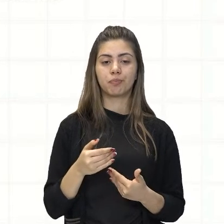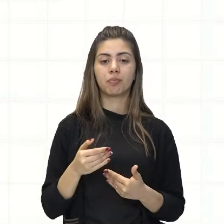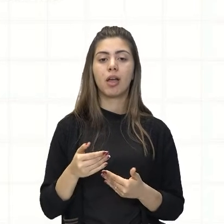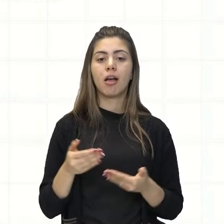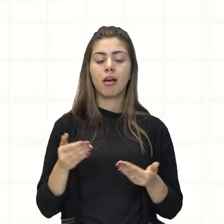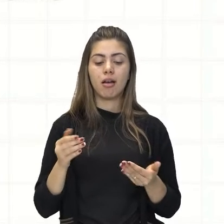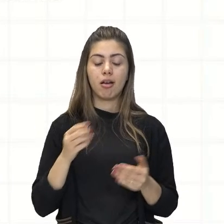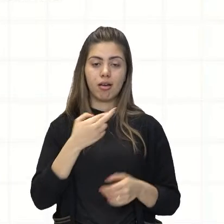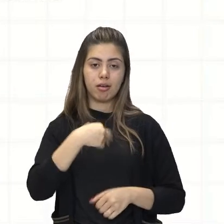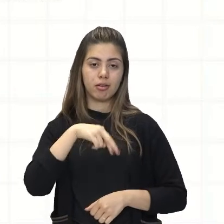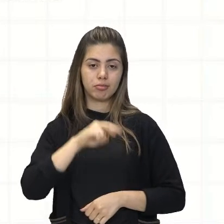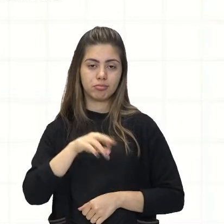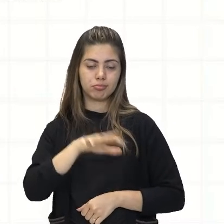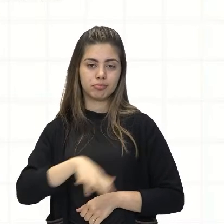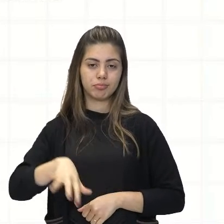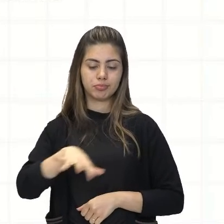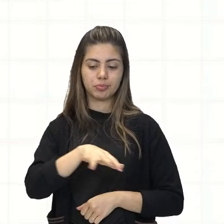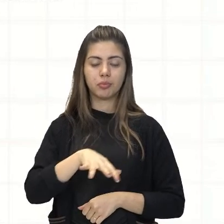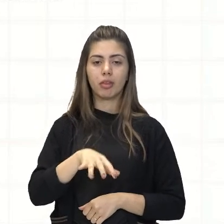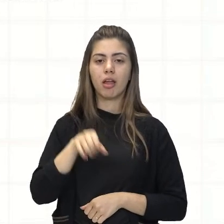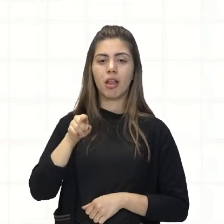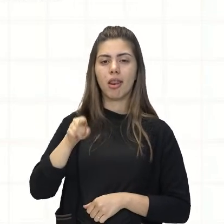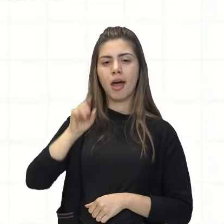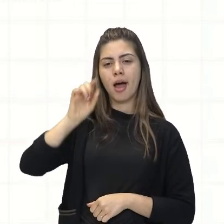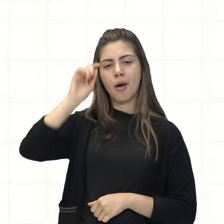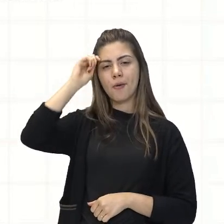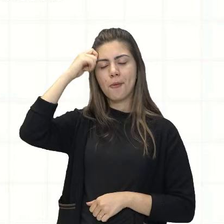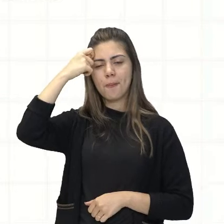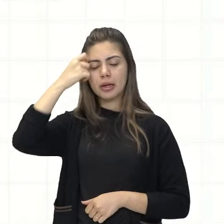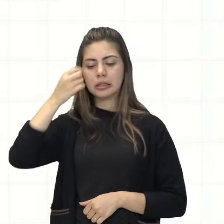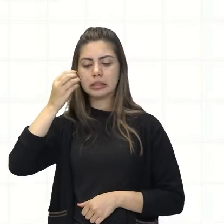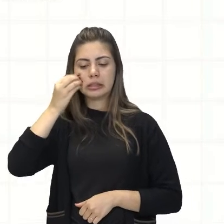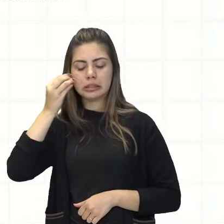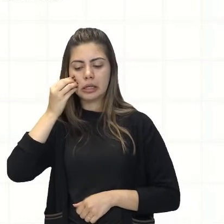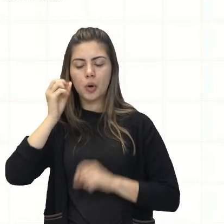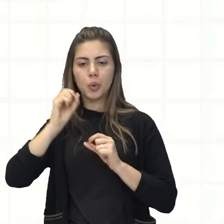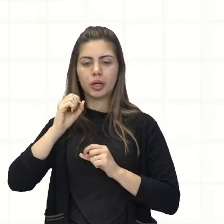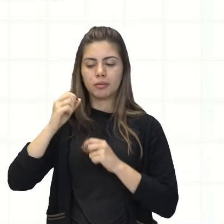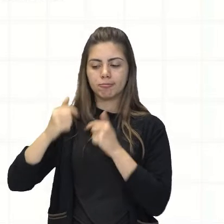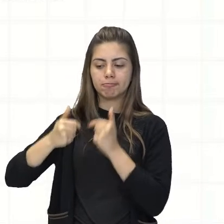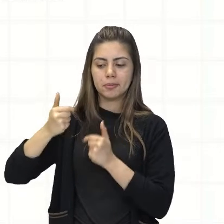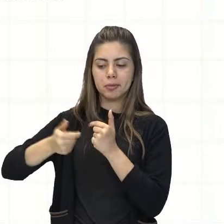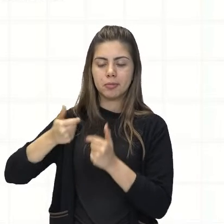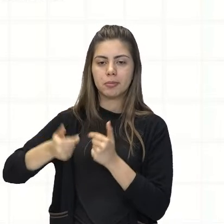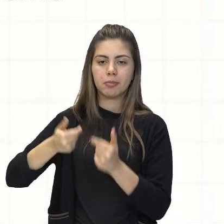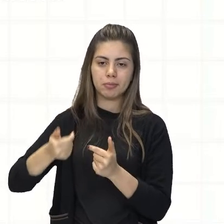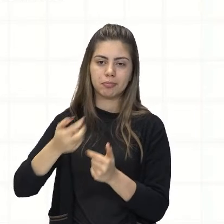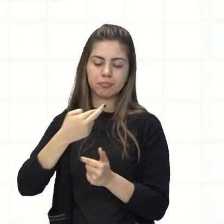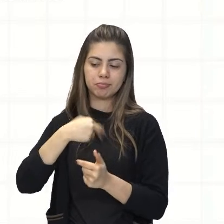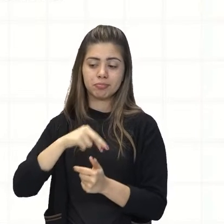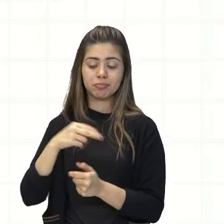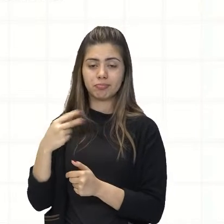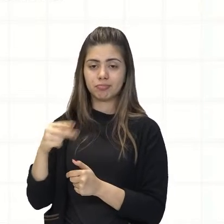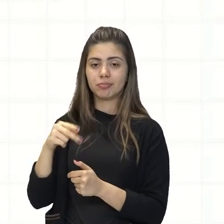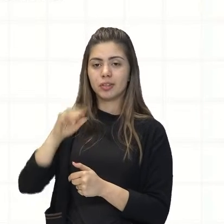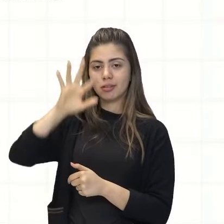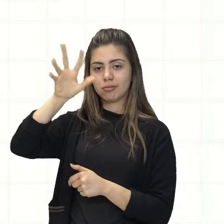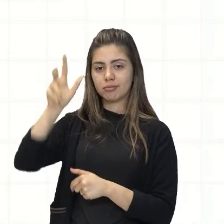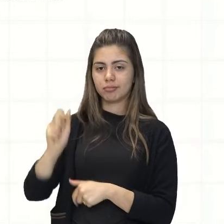os africanos tentaram preservar suas tradições conforme a região de onde vieram da